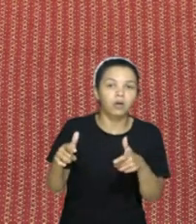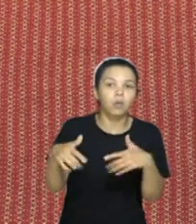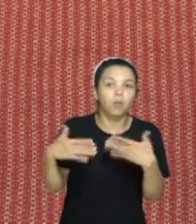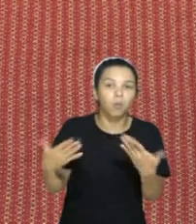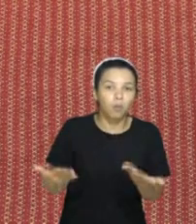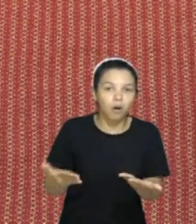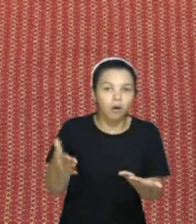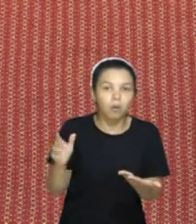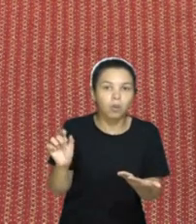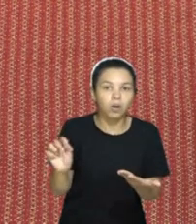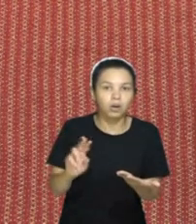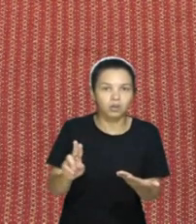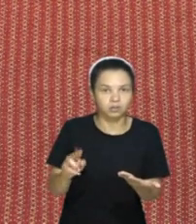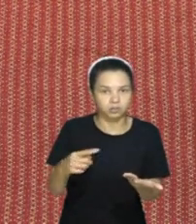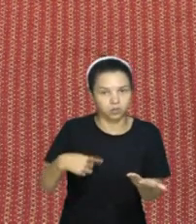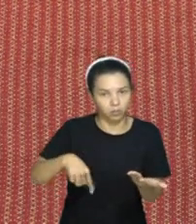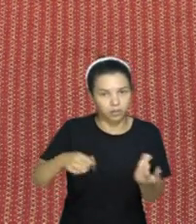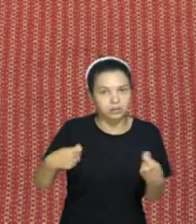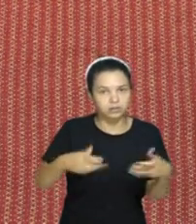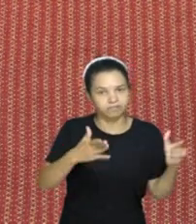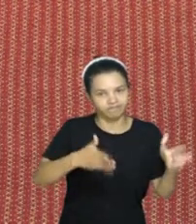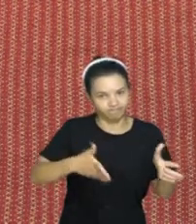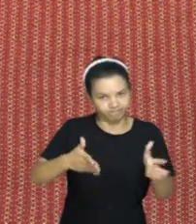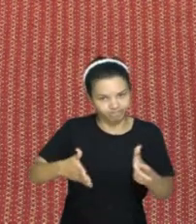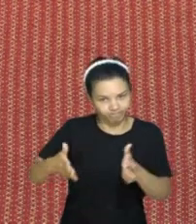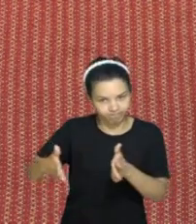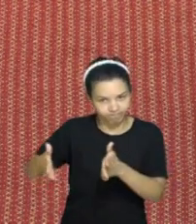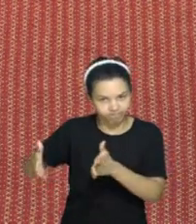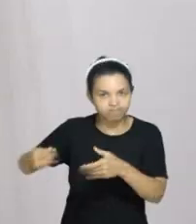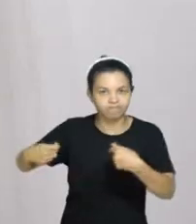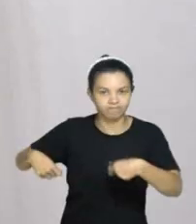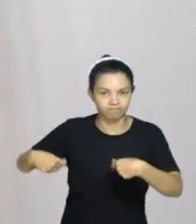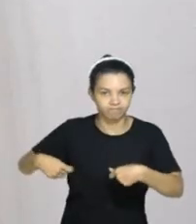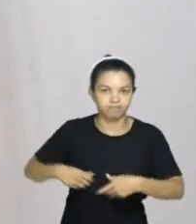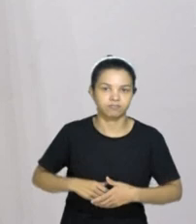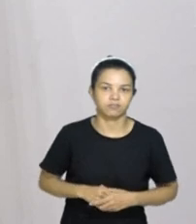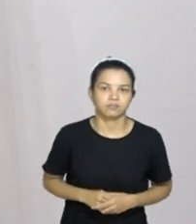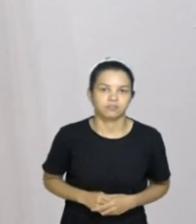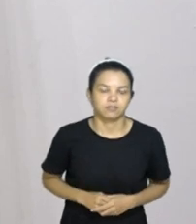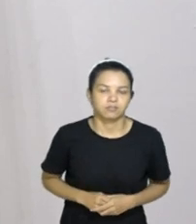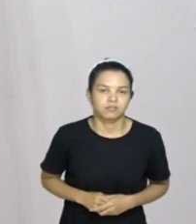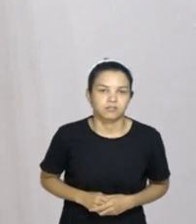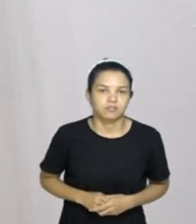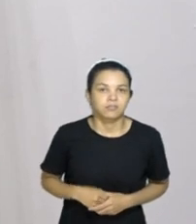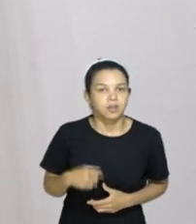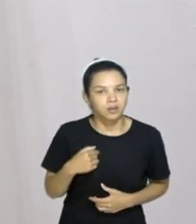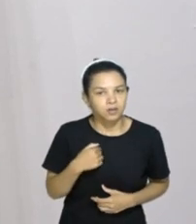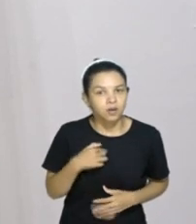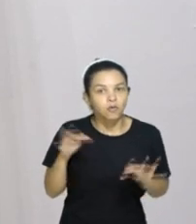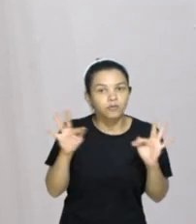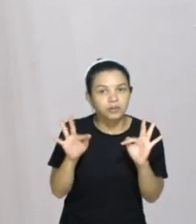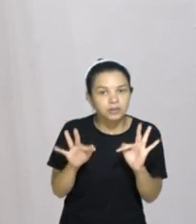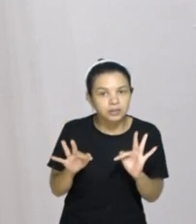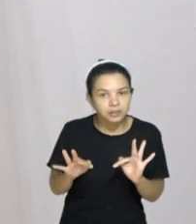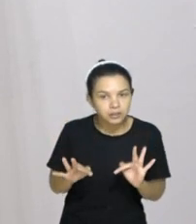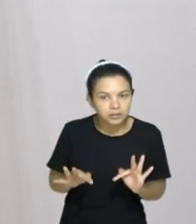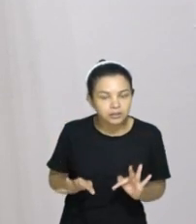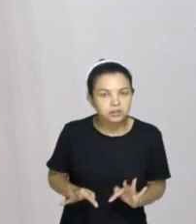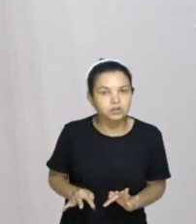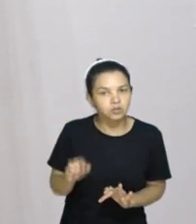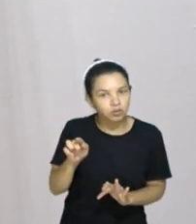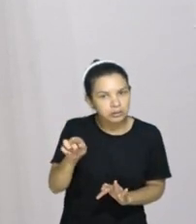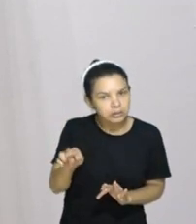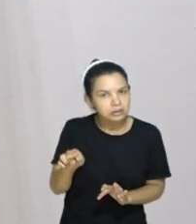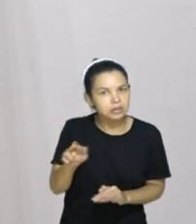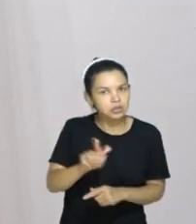para poder começar a se fazer um grande trabalho bom eu fico feliz de ouvir de vossa excelência um gestor premiado em Santa Catarina